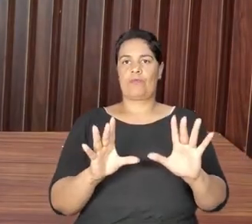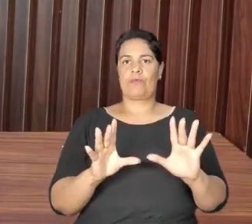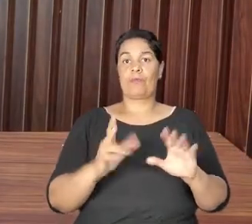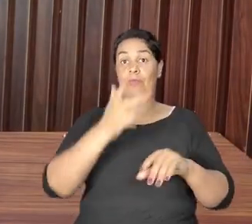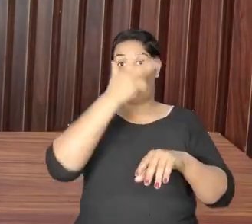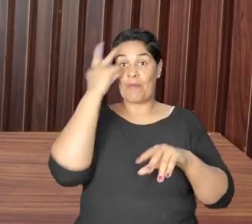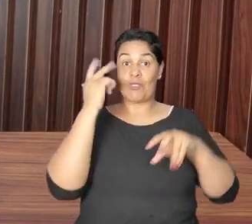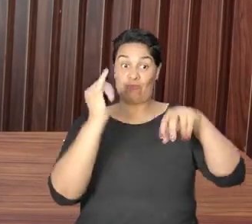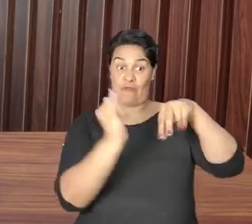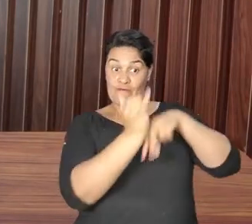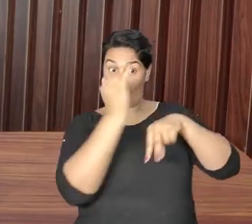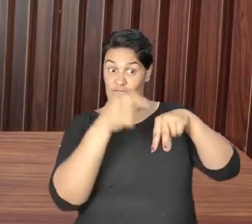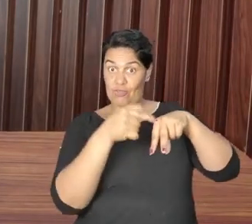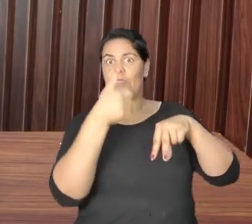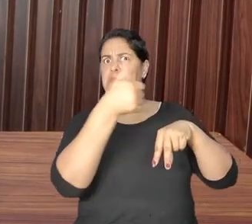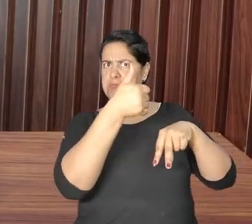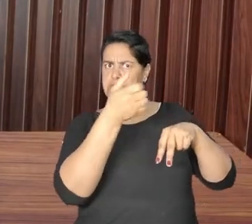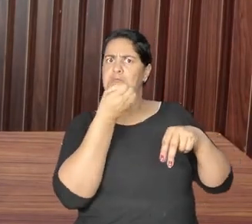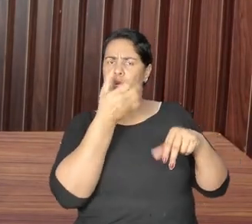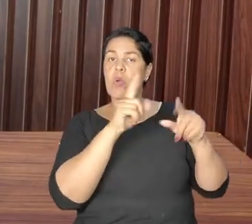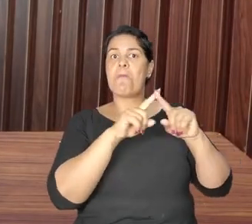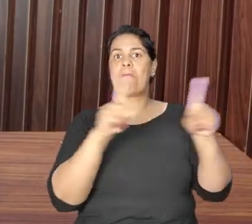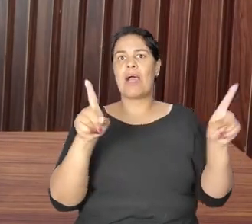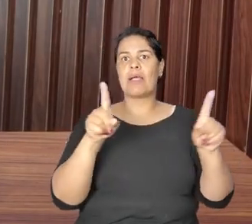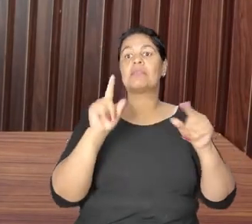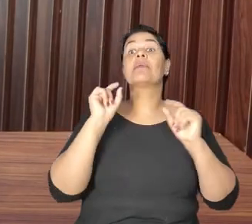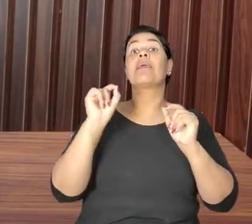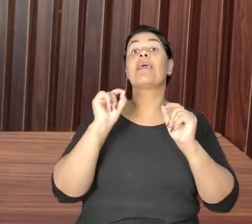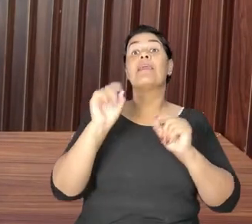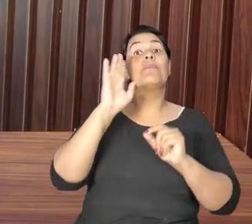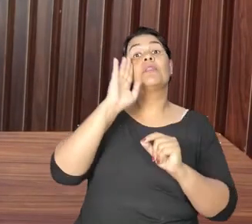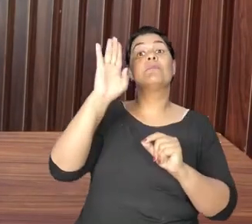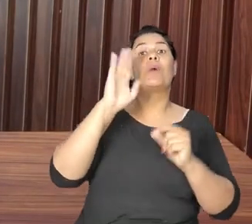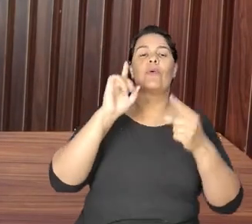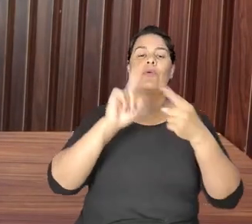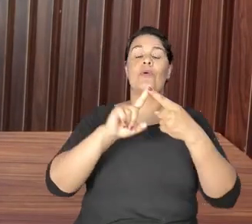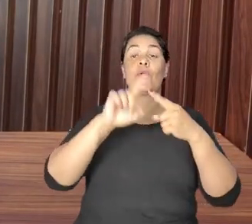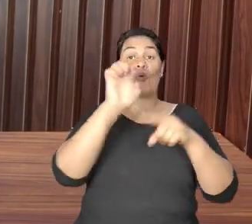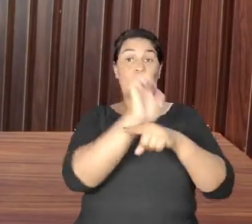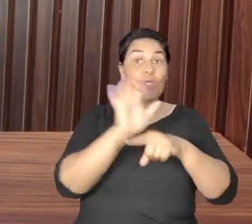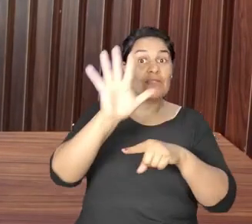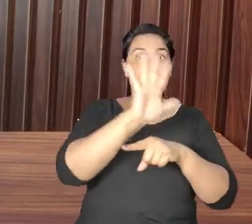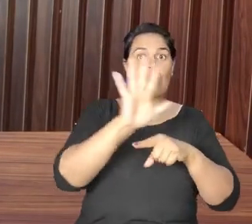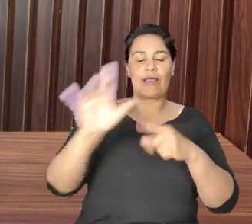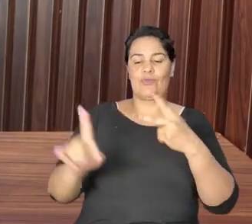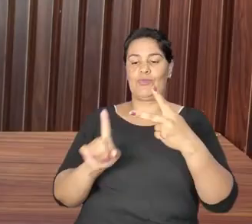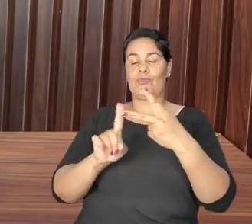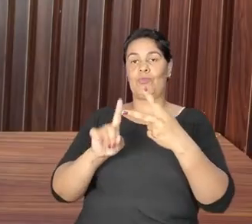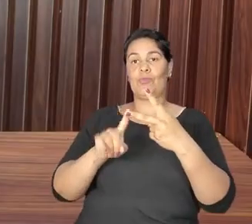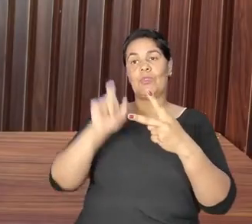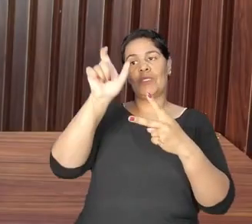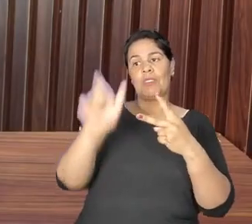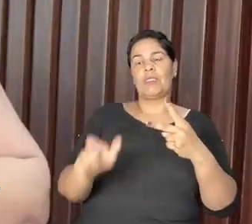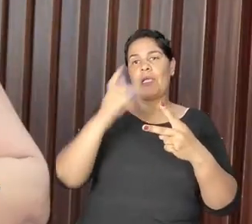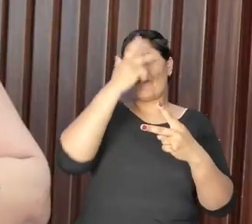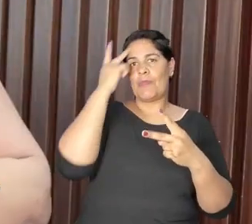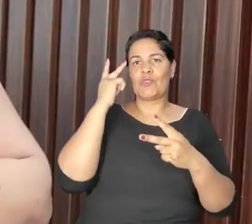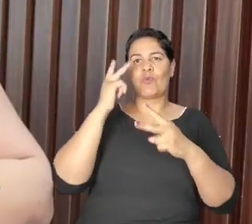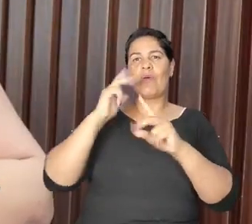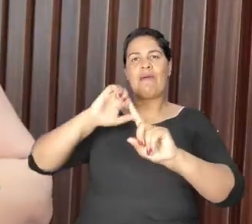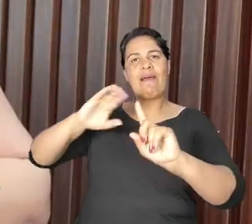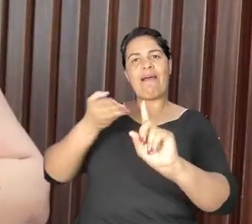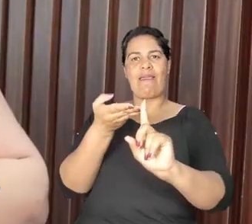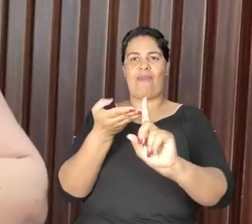que realizou o dano. A vítima tem importância, mas os elementos centrais são o Estado e o ofensor.